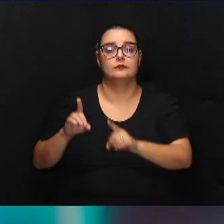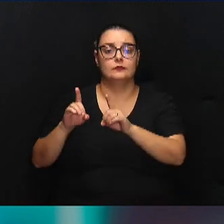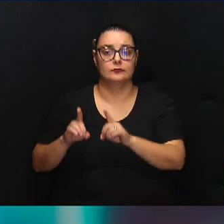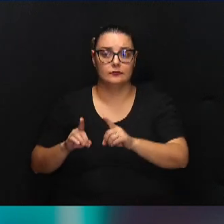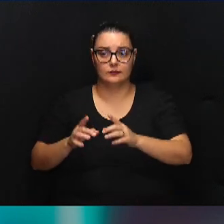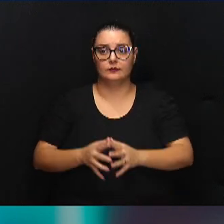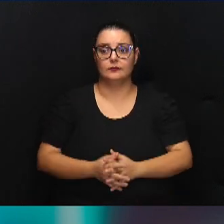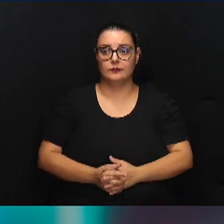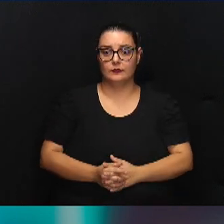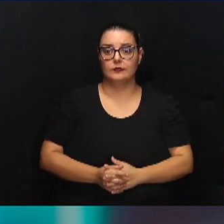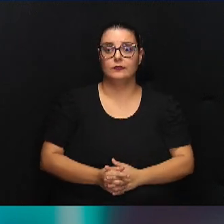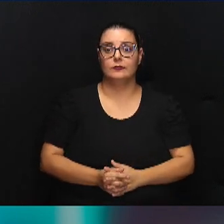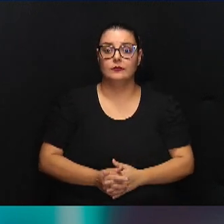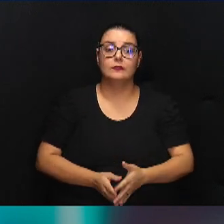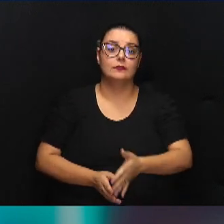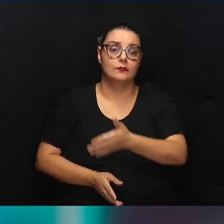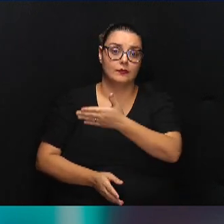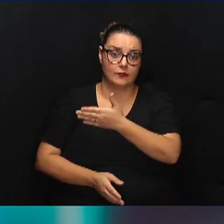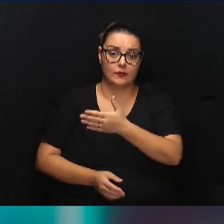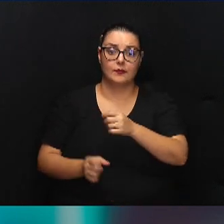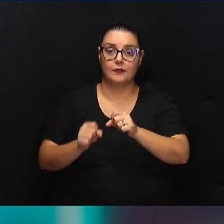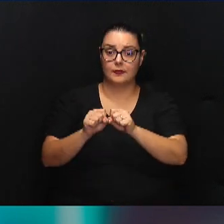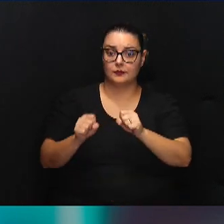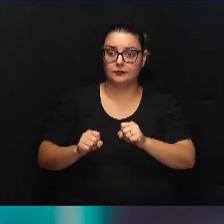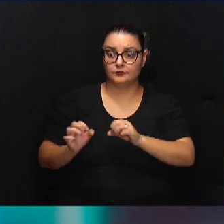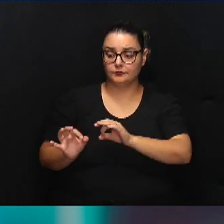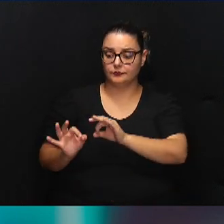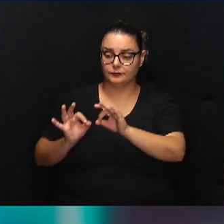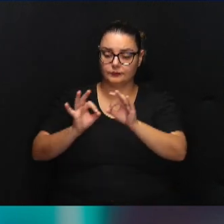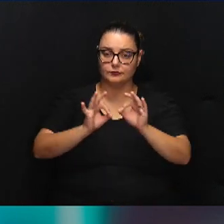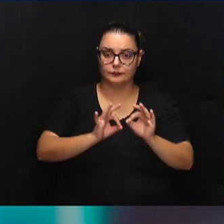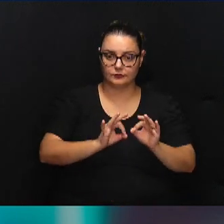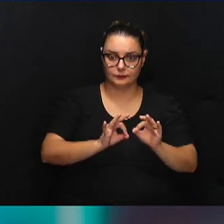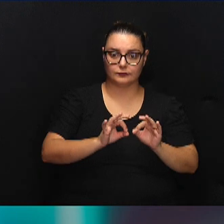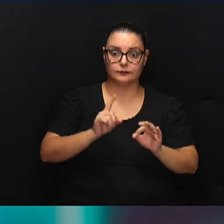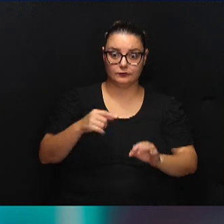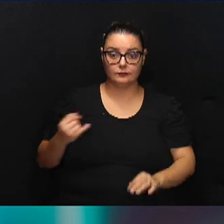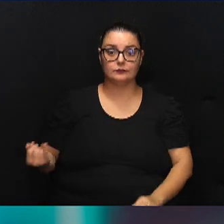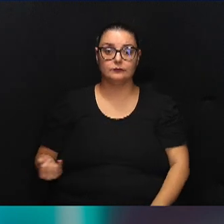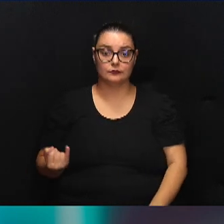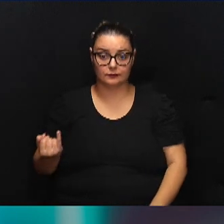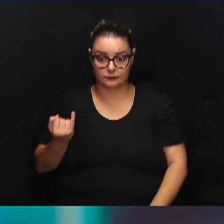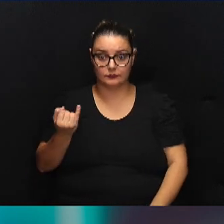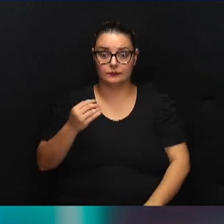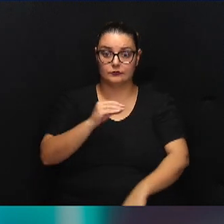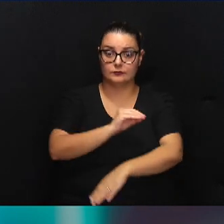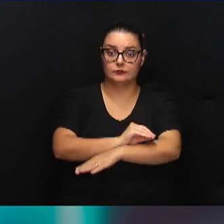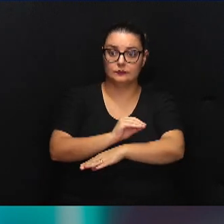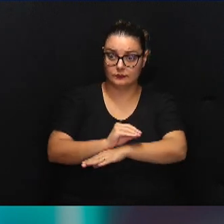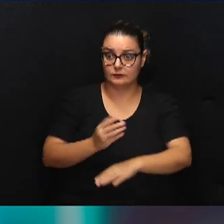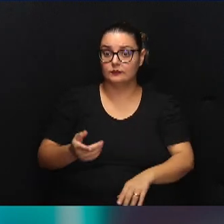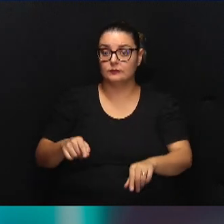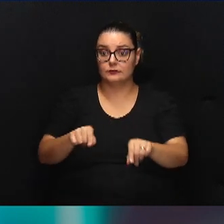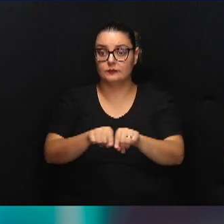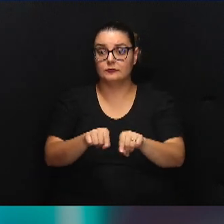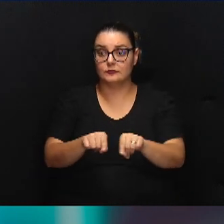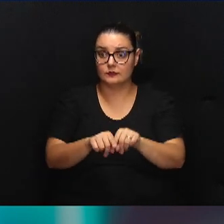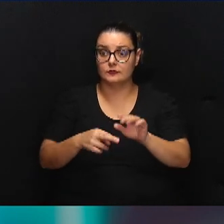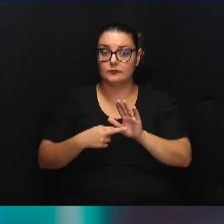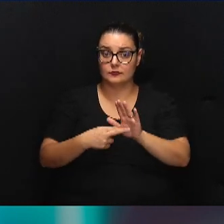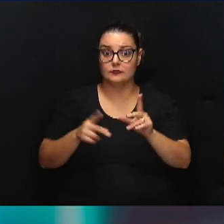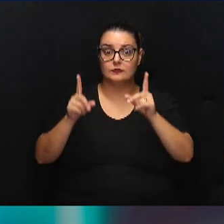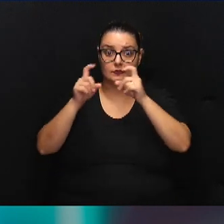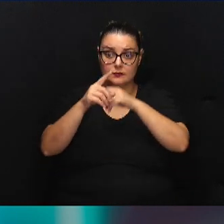Podemos passar. Bom, esses são sistemas de monitorização, que é um fator bastante importante no cuidado, que também representa uma